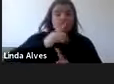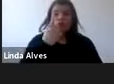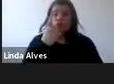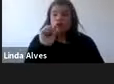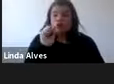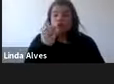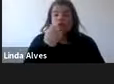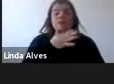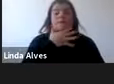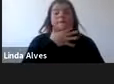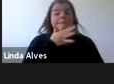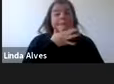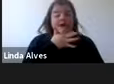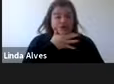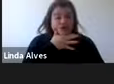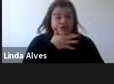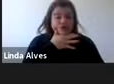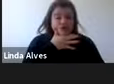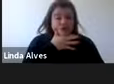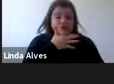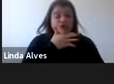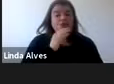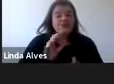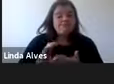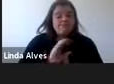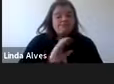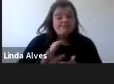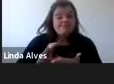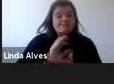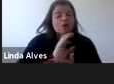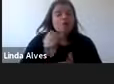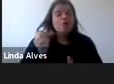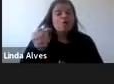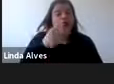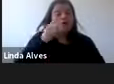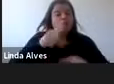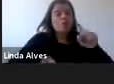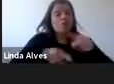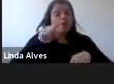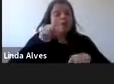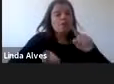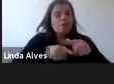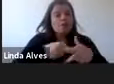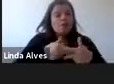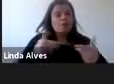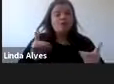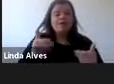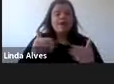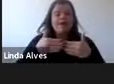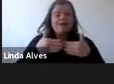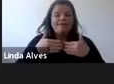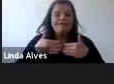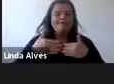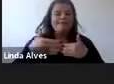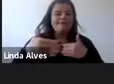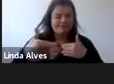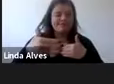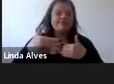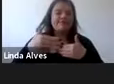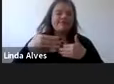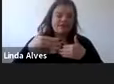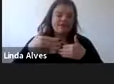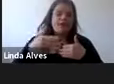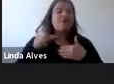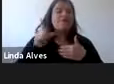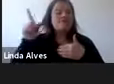para iniciar os investimentos para fazer esse novo produto. E foi justamente naquela época, que a companheirada deve lembrar, que o